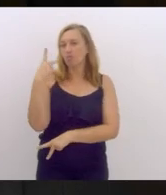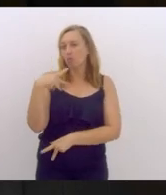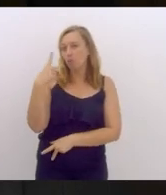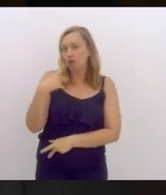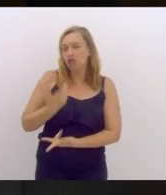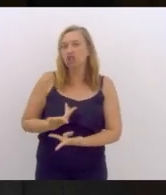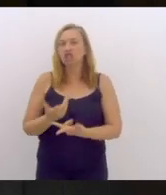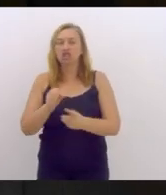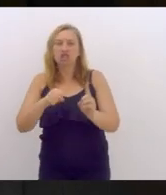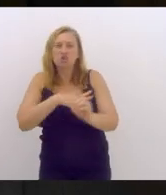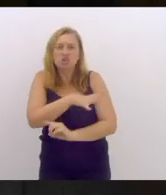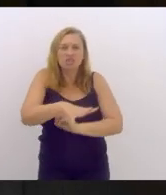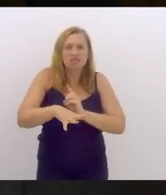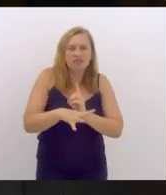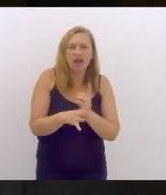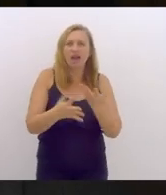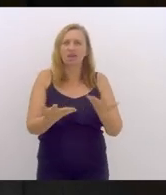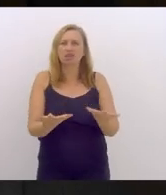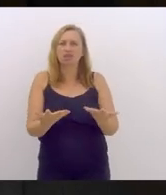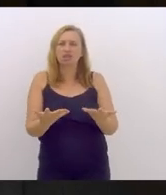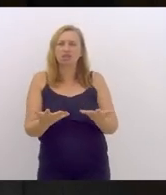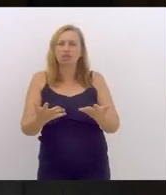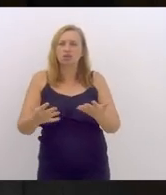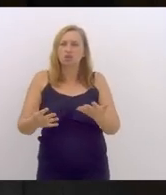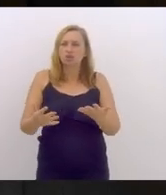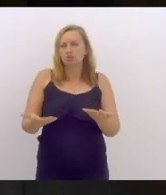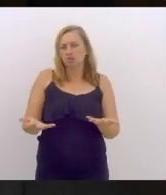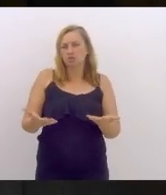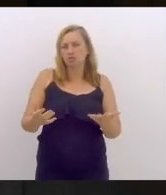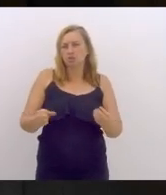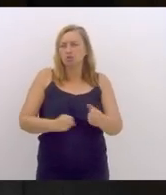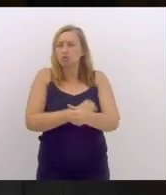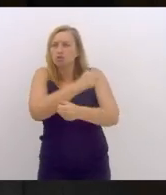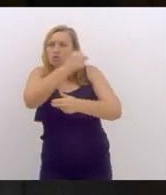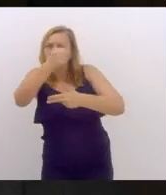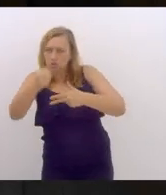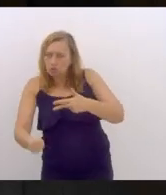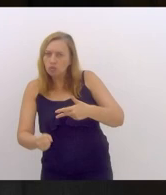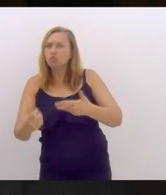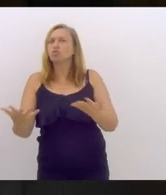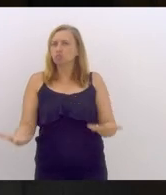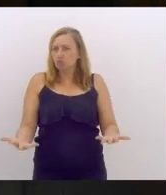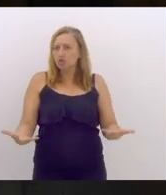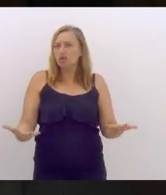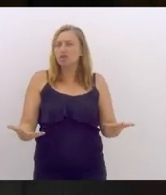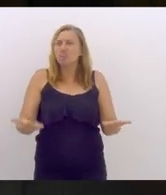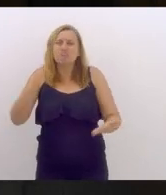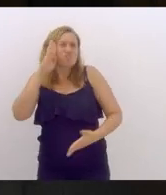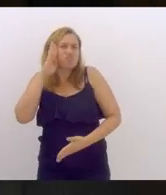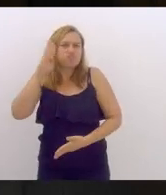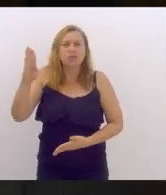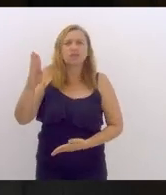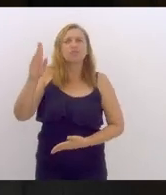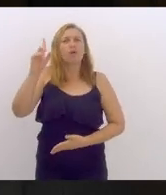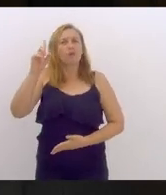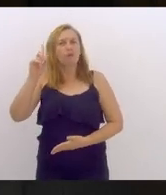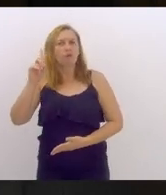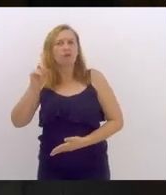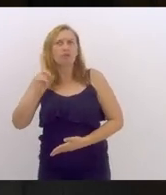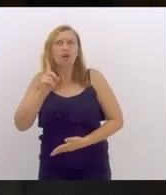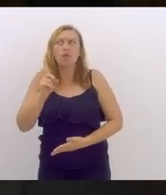a sociedade os poderes constituídos que o fundamental não